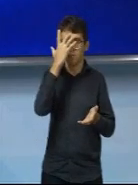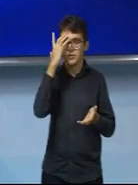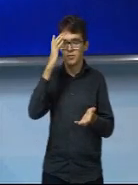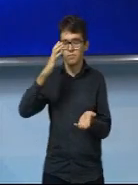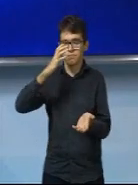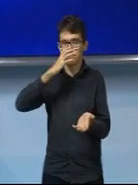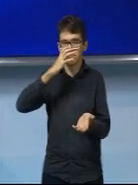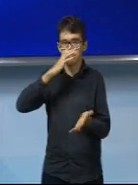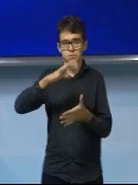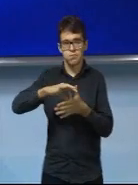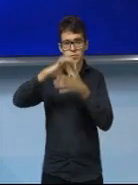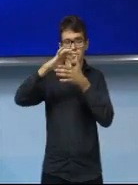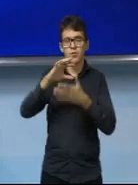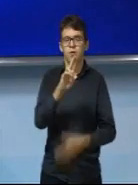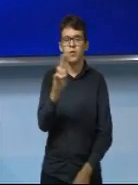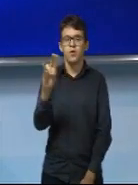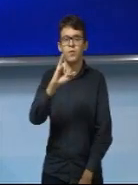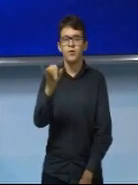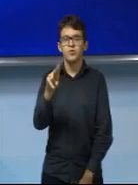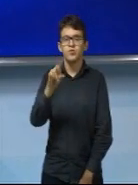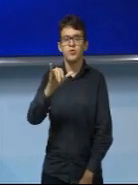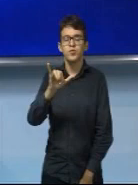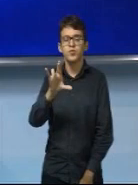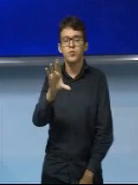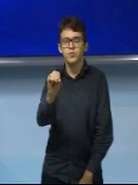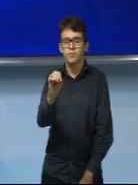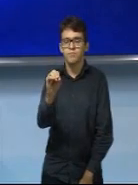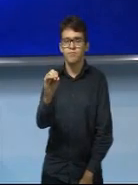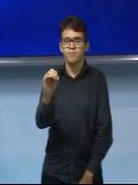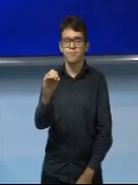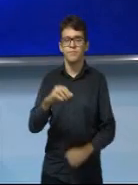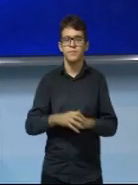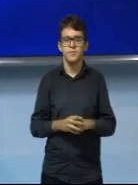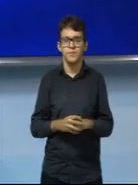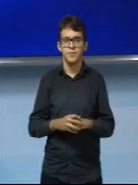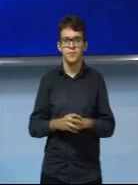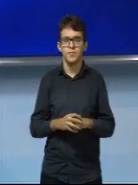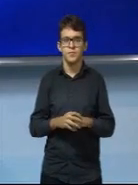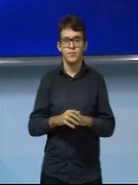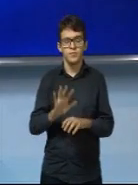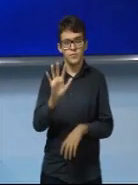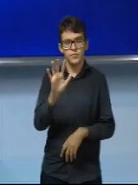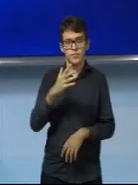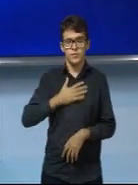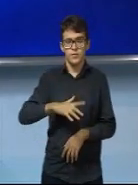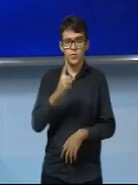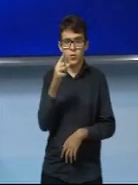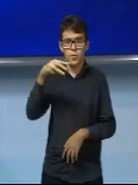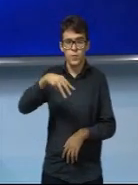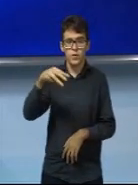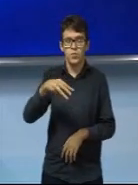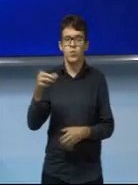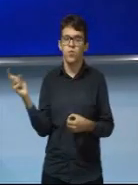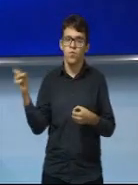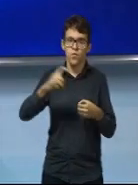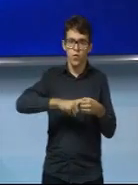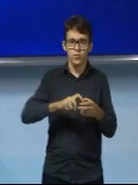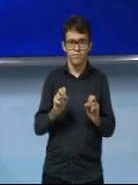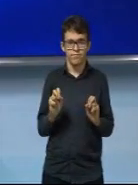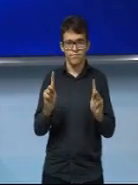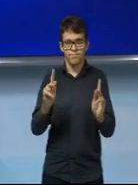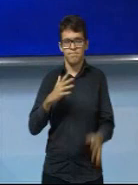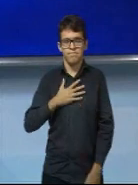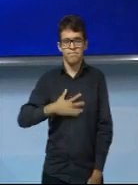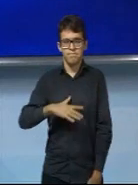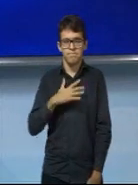Júnior Cordeiro, que é assessor do ex-ministro Paulo Lustosa. Eu peço a você, assinante, apenas 1 minuto para um rápido intervalo e já voltamos com mais